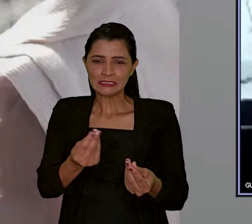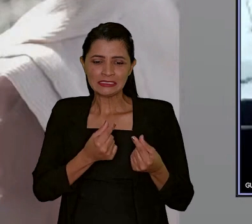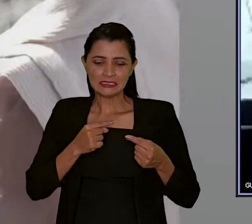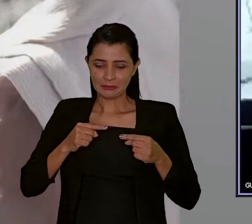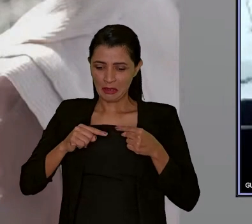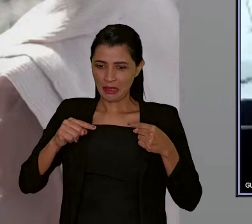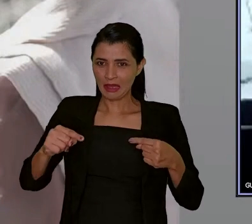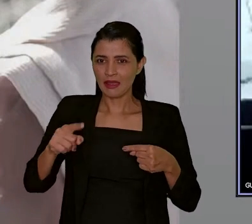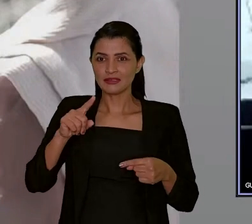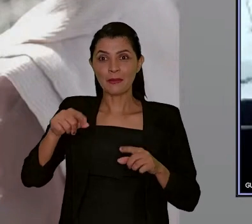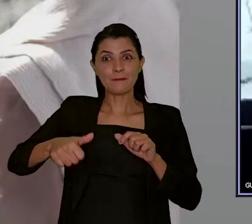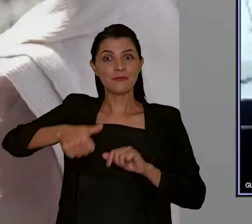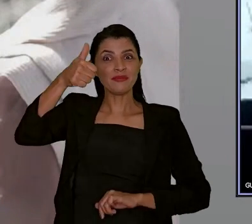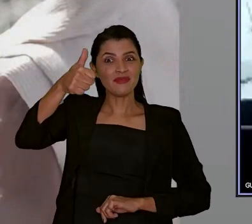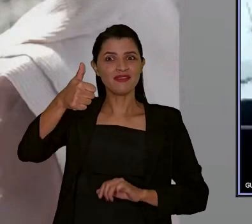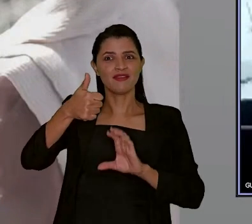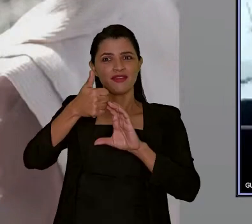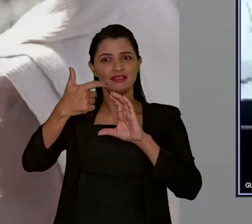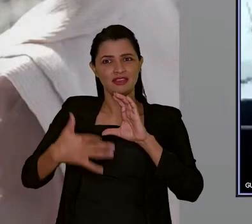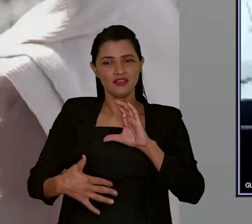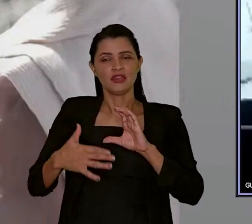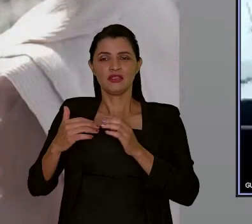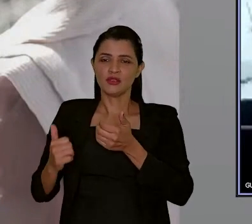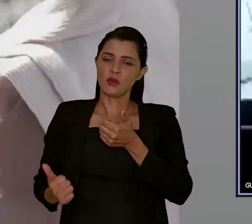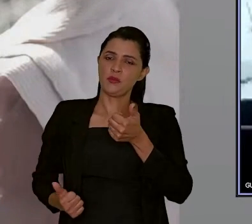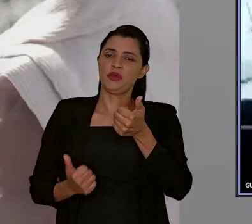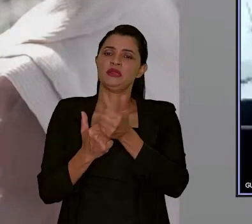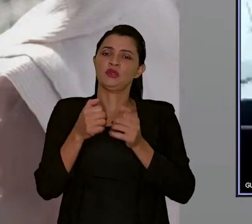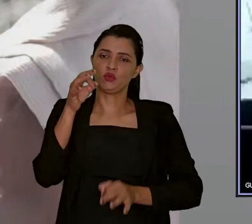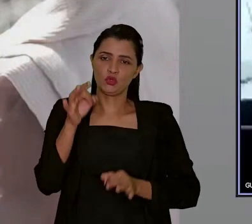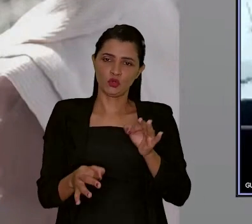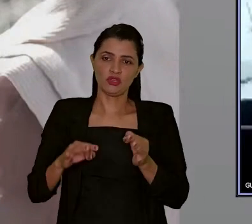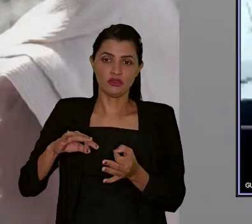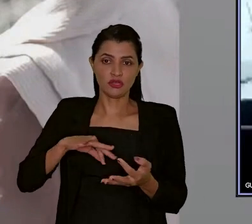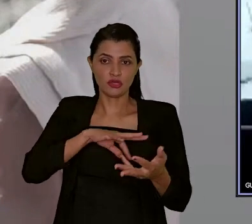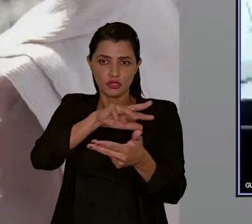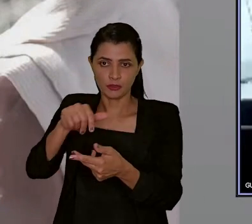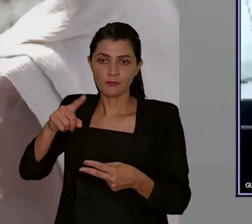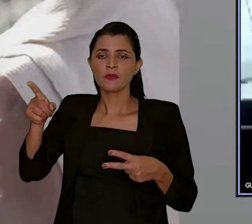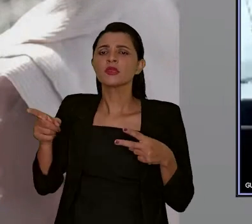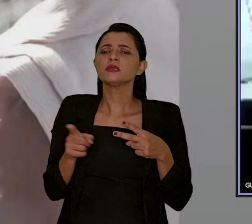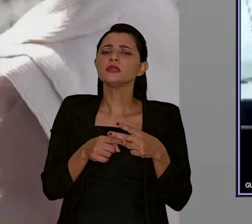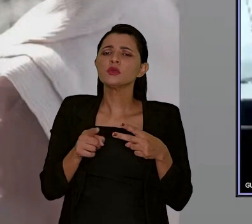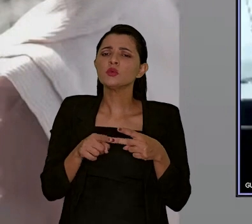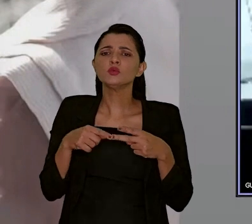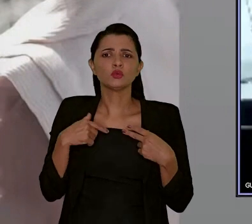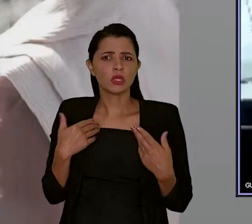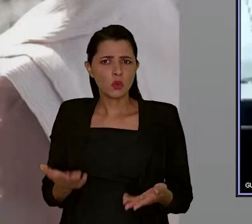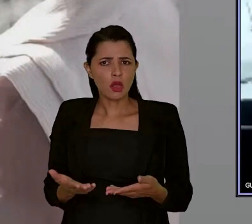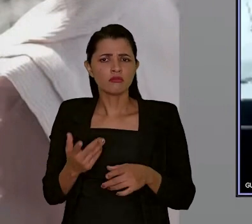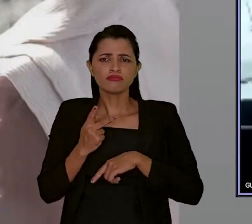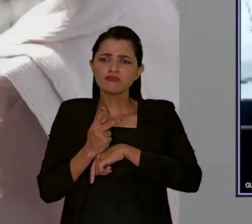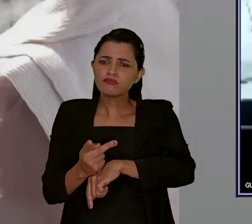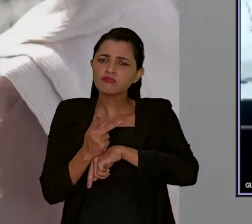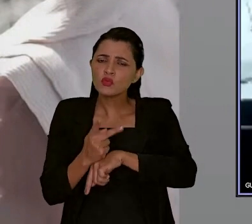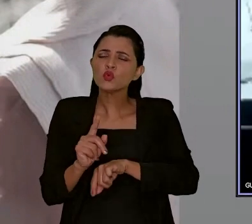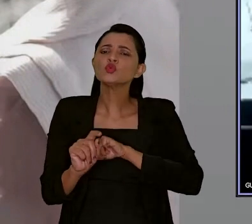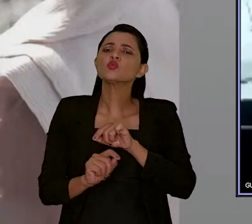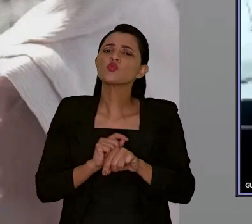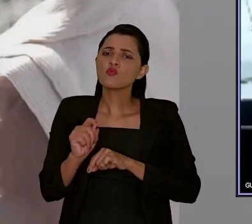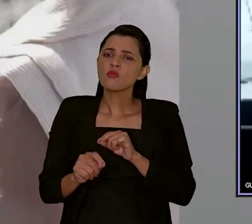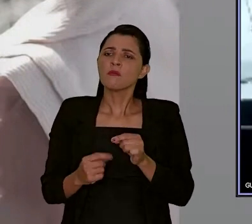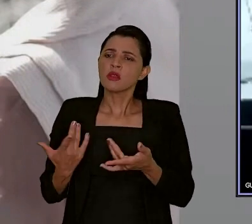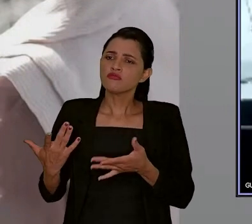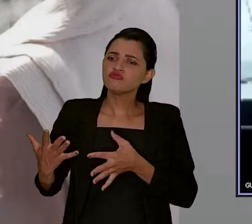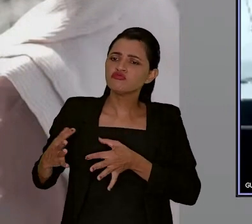característica da cooperação jurídica internacional. E uma segunda, a busca pela uniformidade